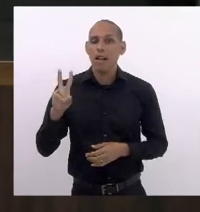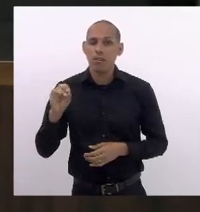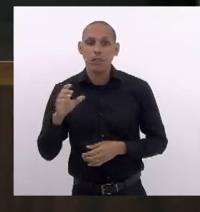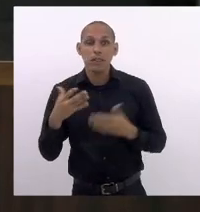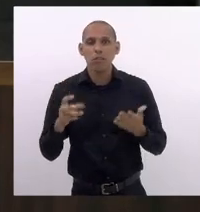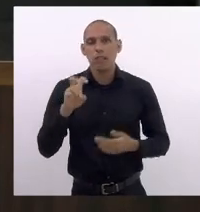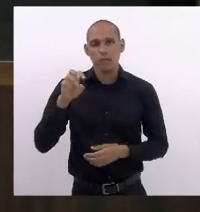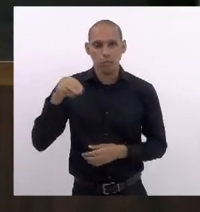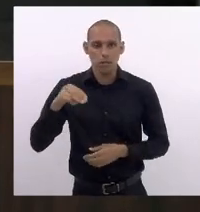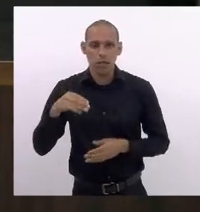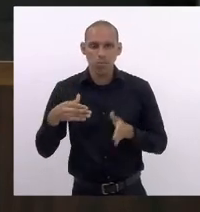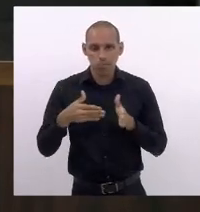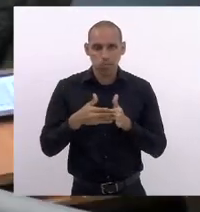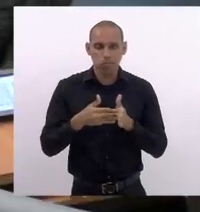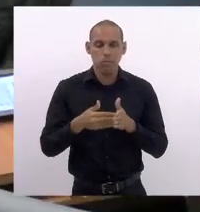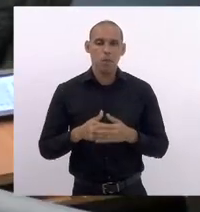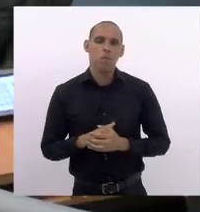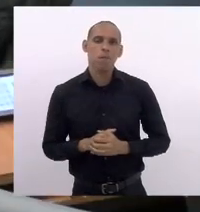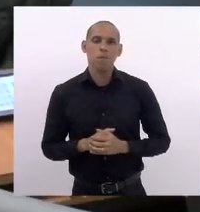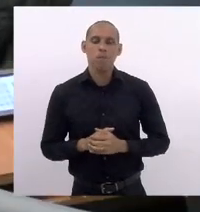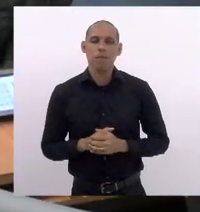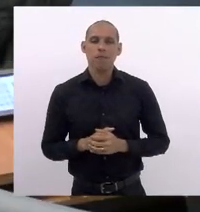por 5 minutos, tá bom?